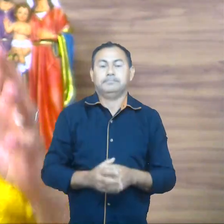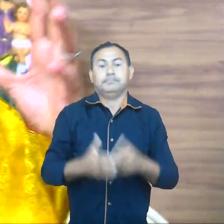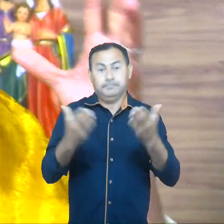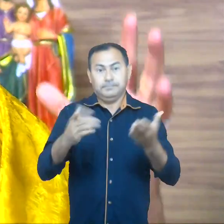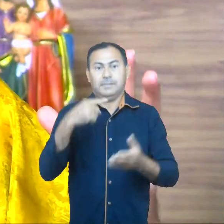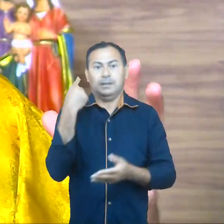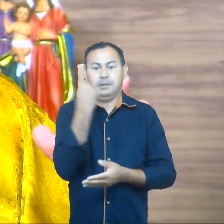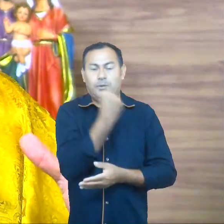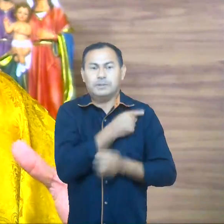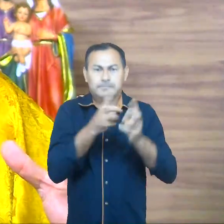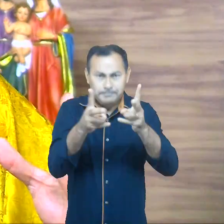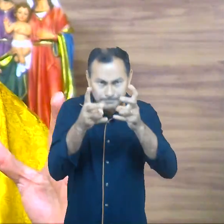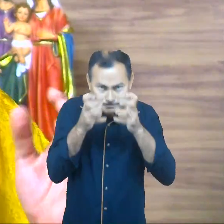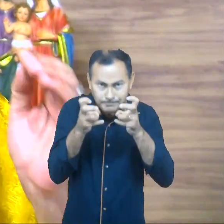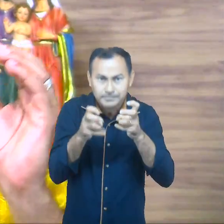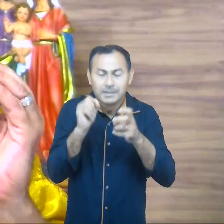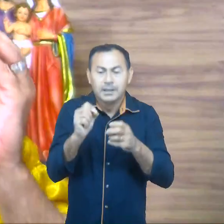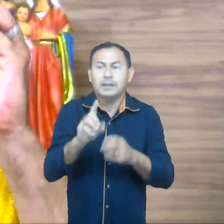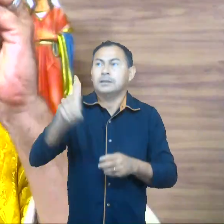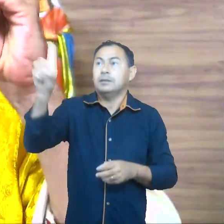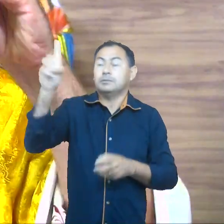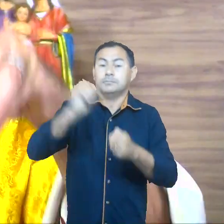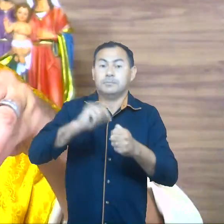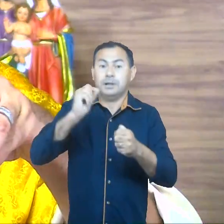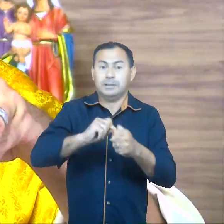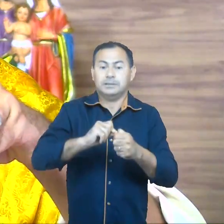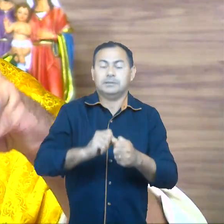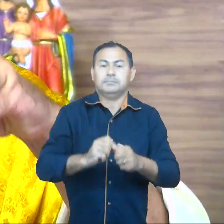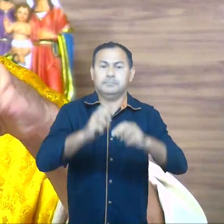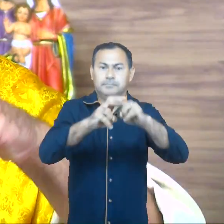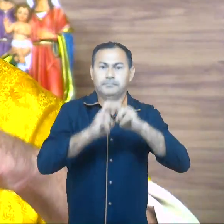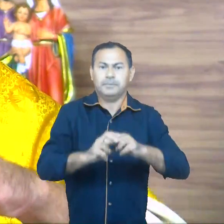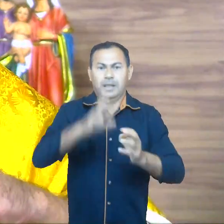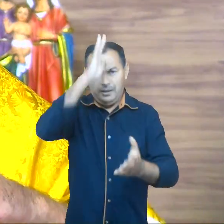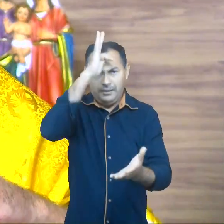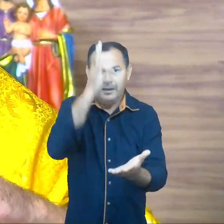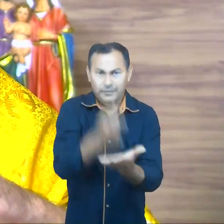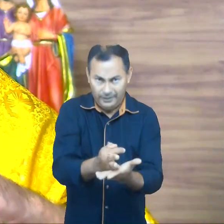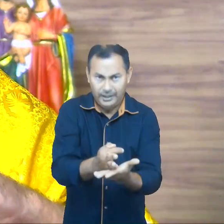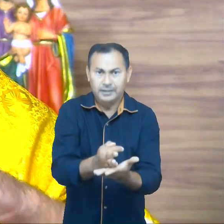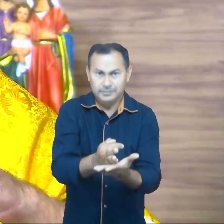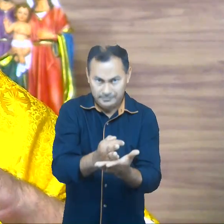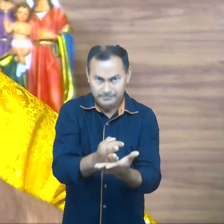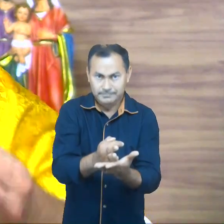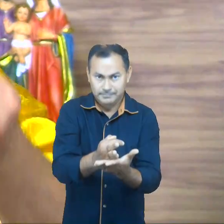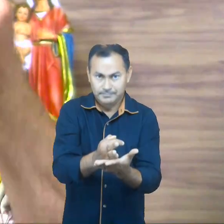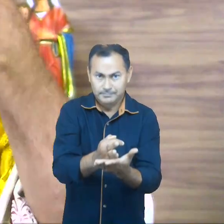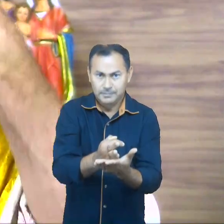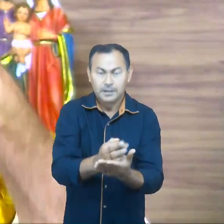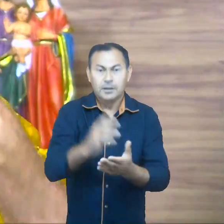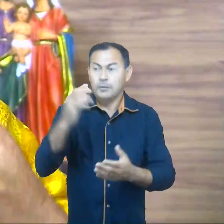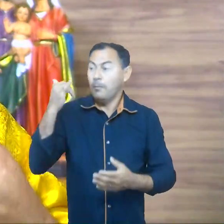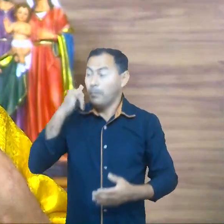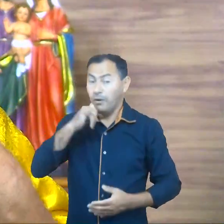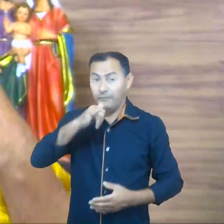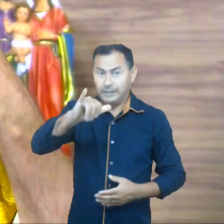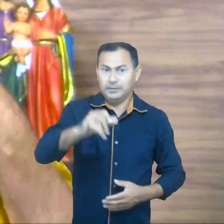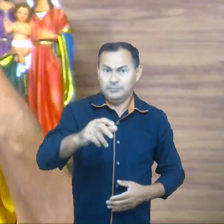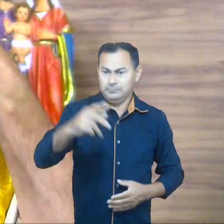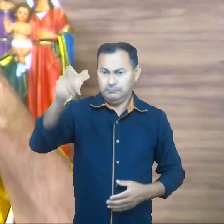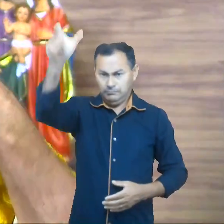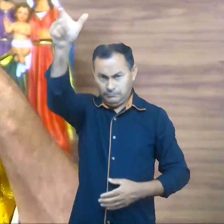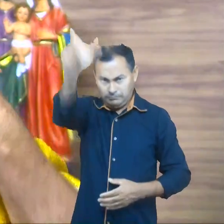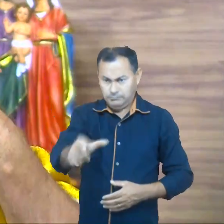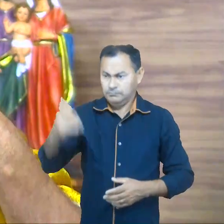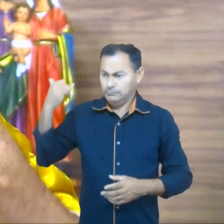nós percebemos que Deus realiza através da fé. E o profeta tem que saber que ele tem que